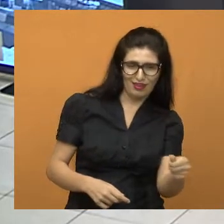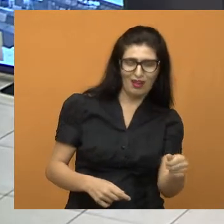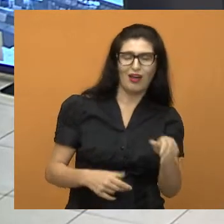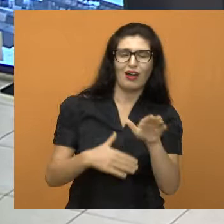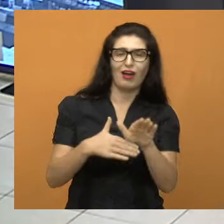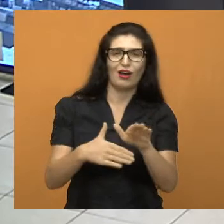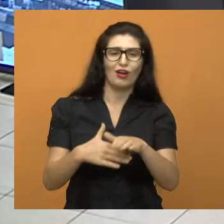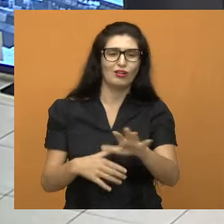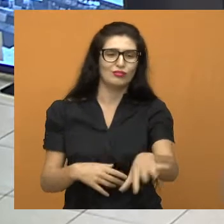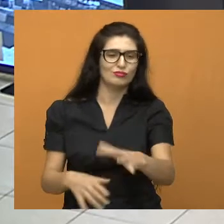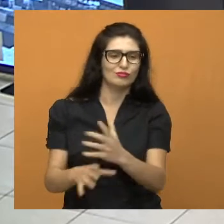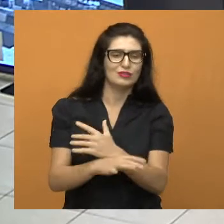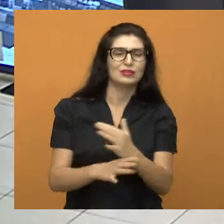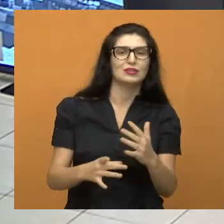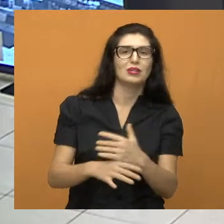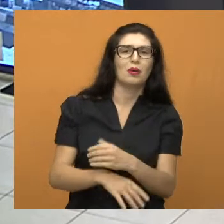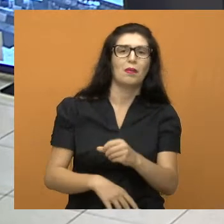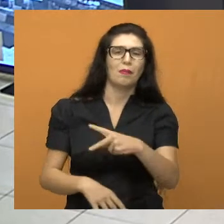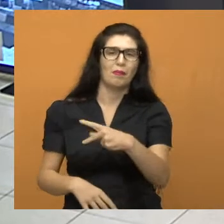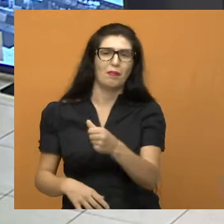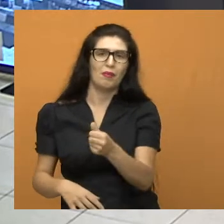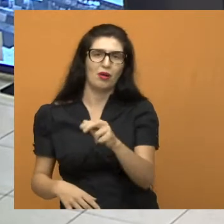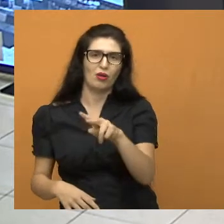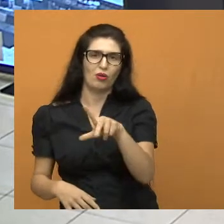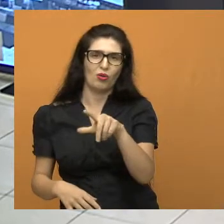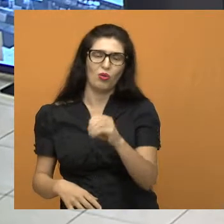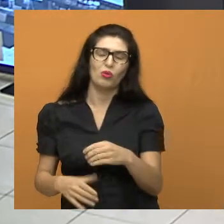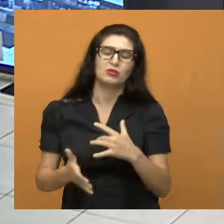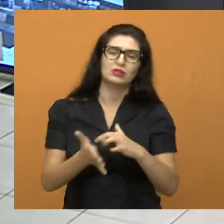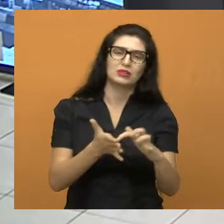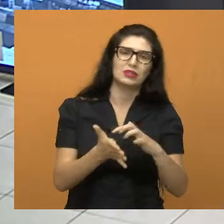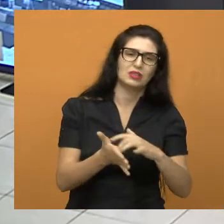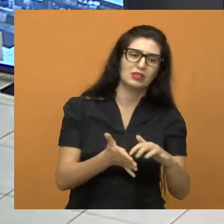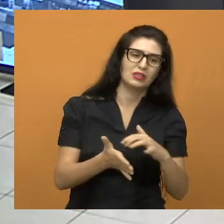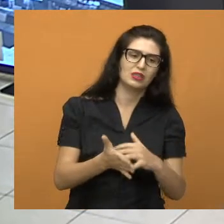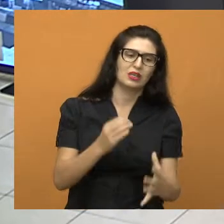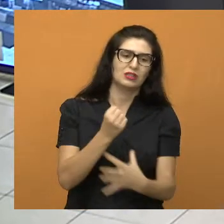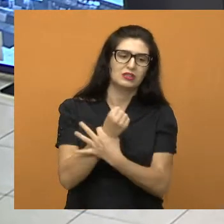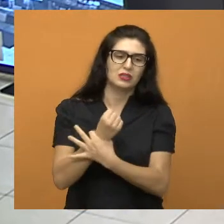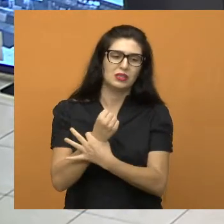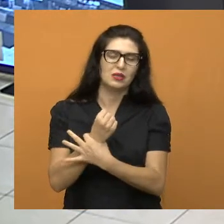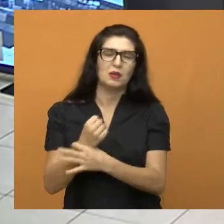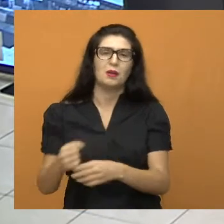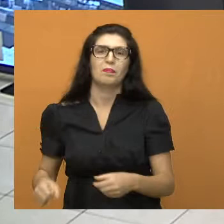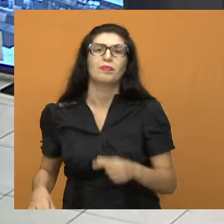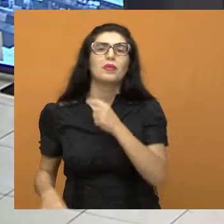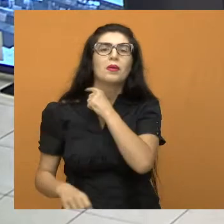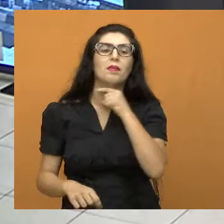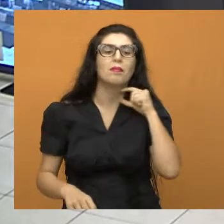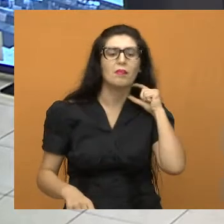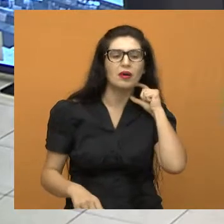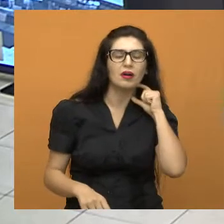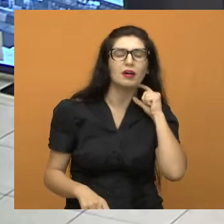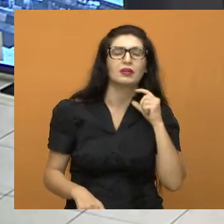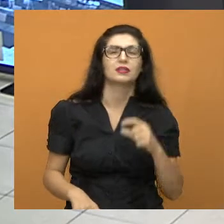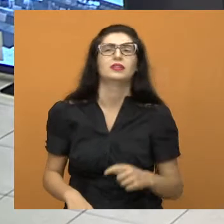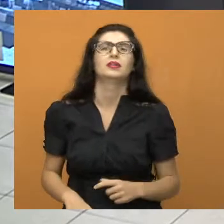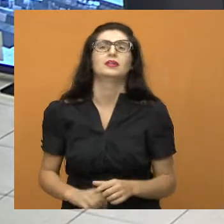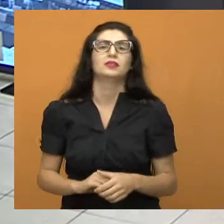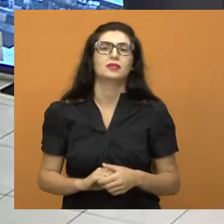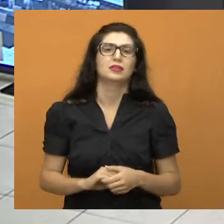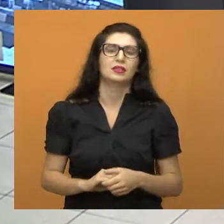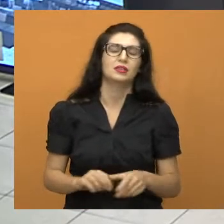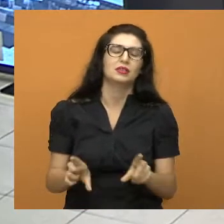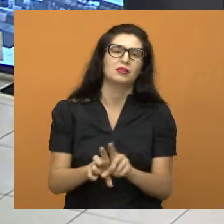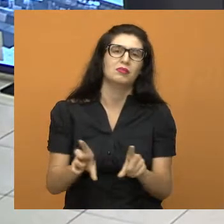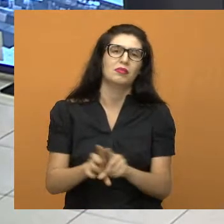acessibilidade. Paulo Henrique Domingues, secretário de Segurança do Cidadão. E Padre Messias Rochinski, pároco da paróquia